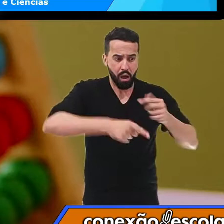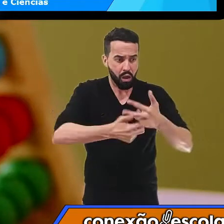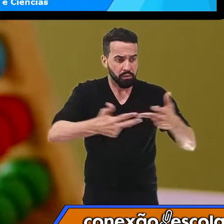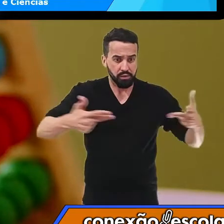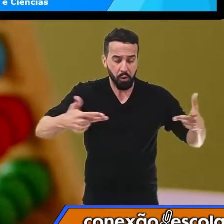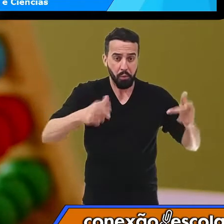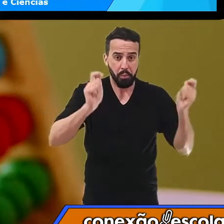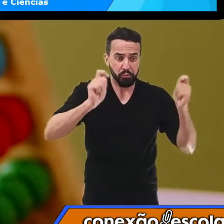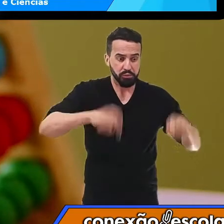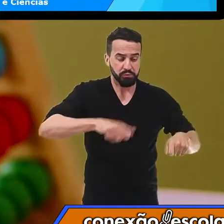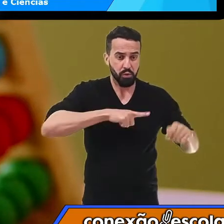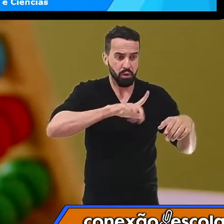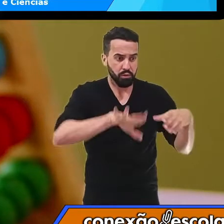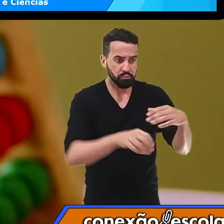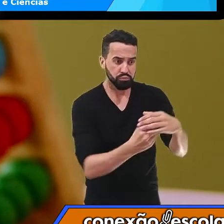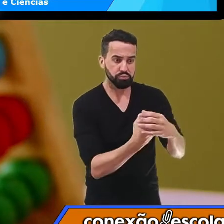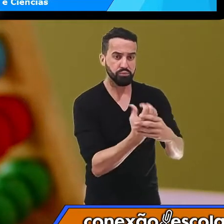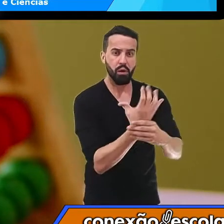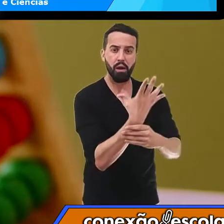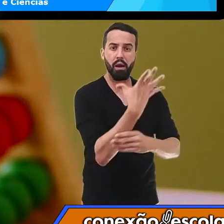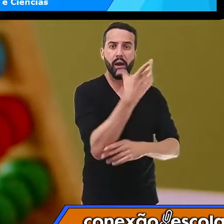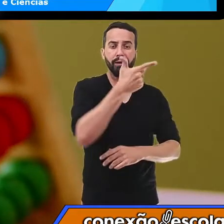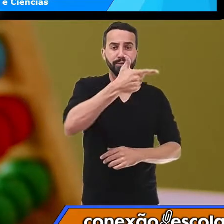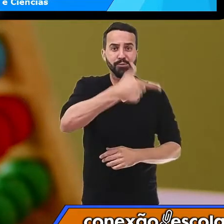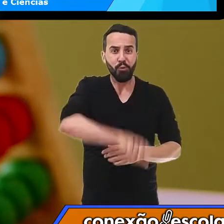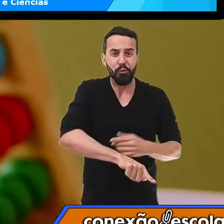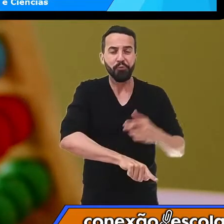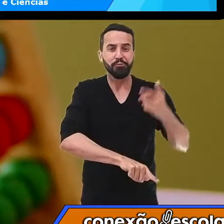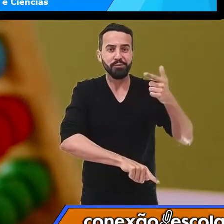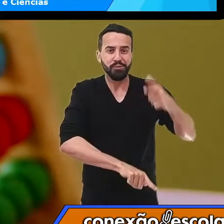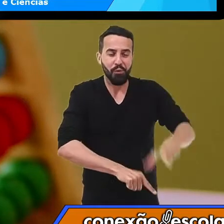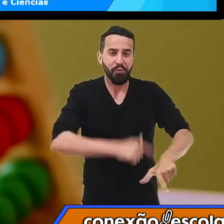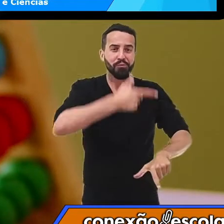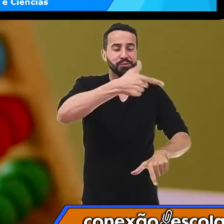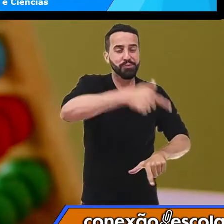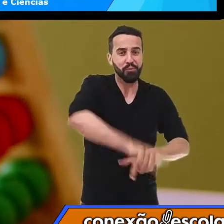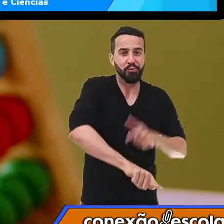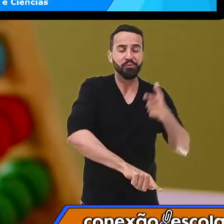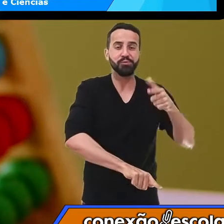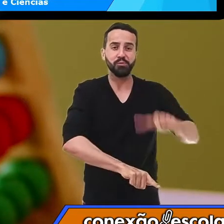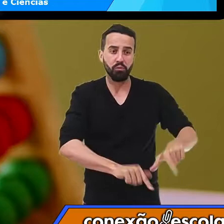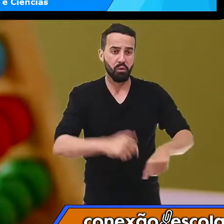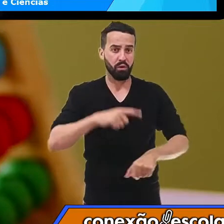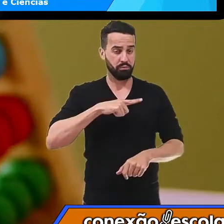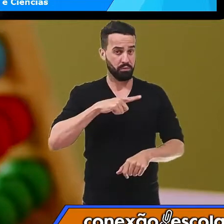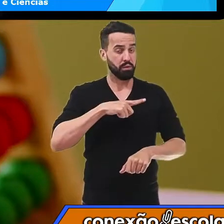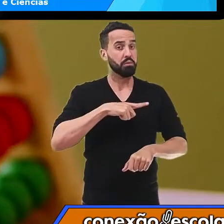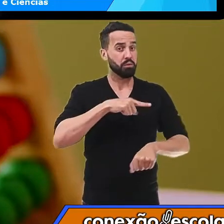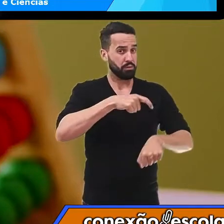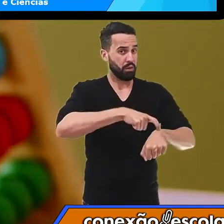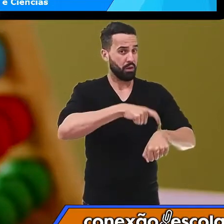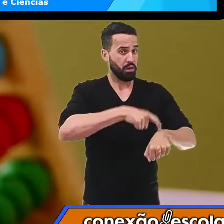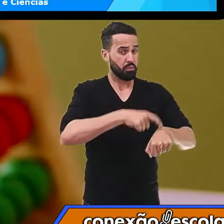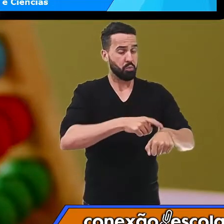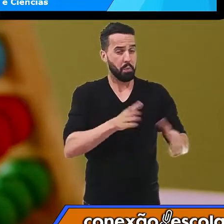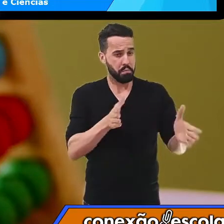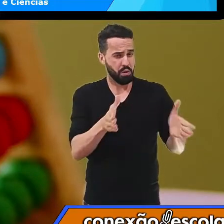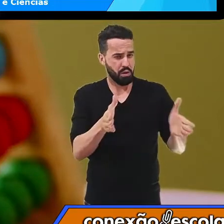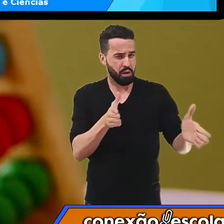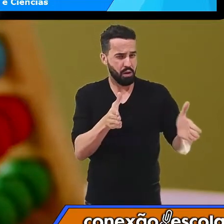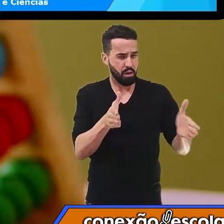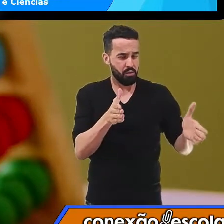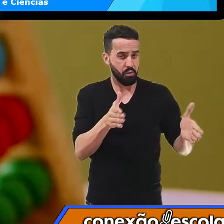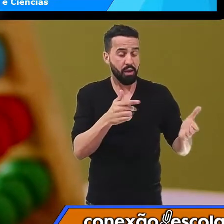regeneração muito importante. Ela consegue se regenerar no intervalo de tempo, no caso dos